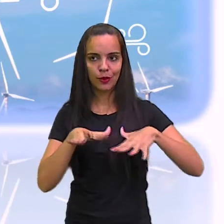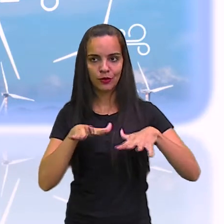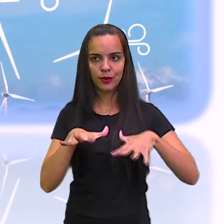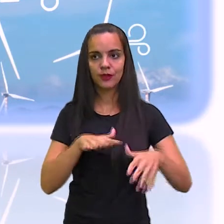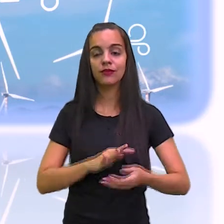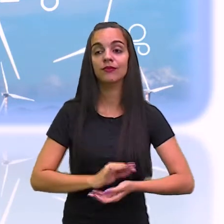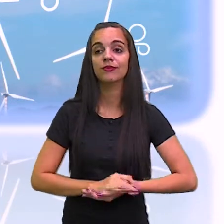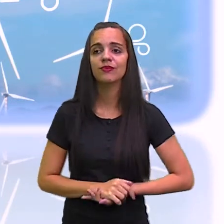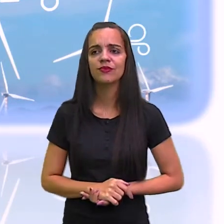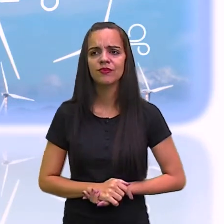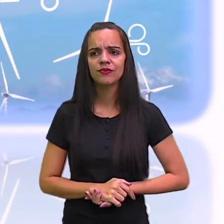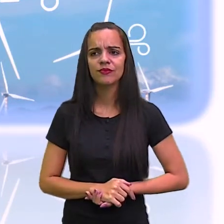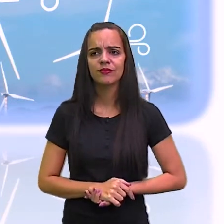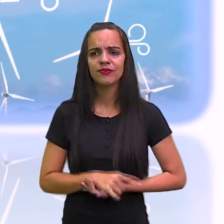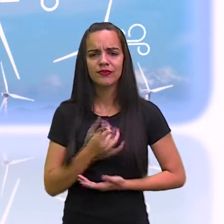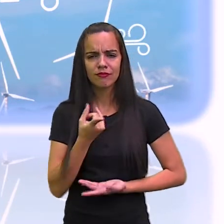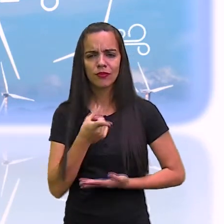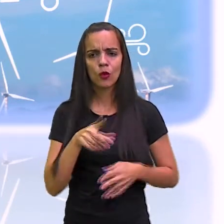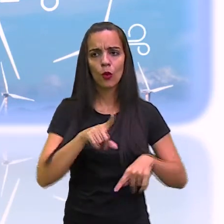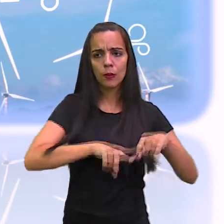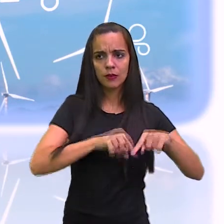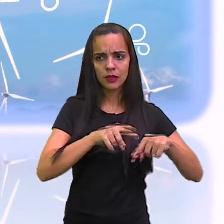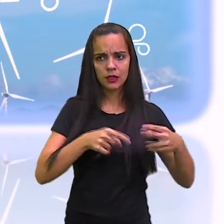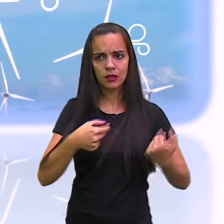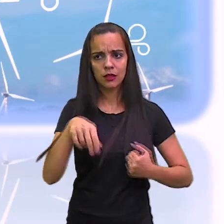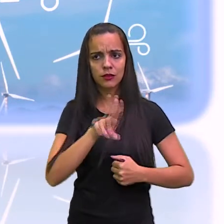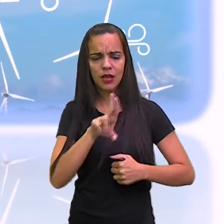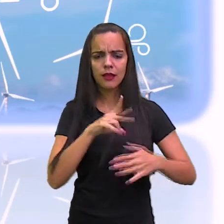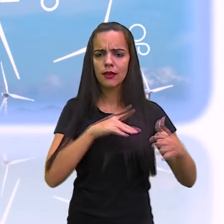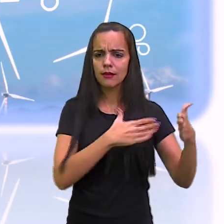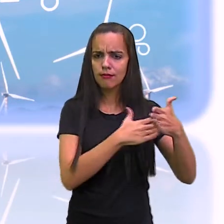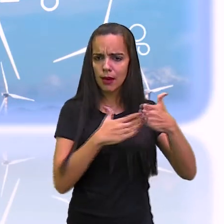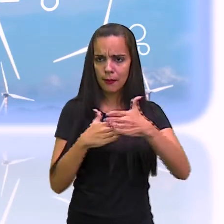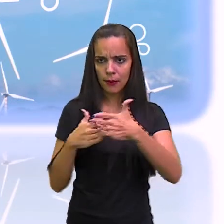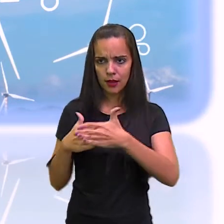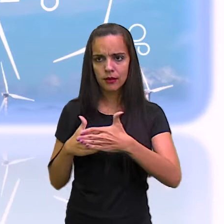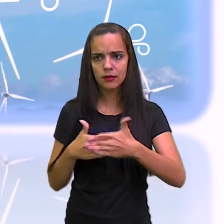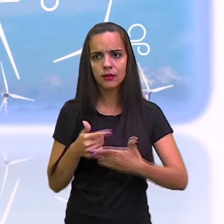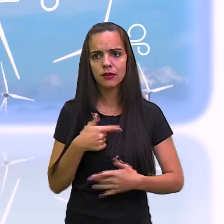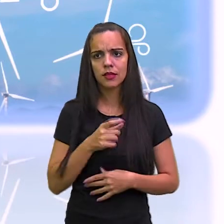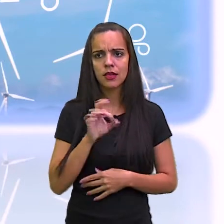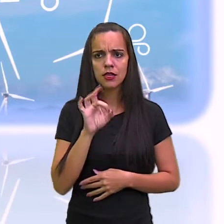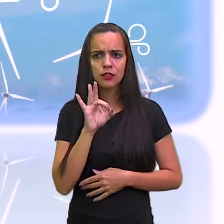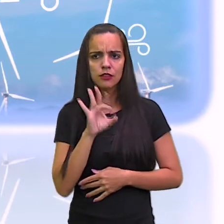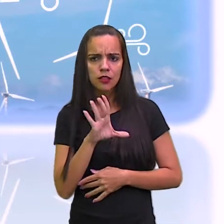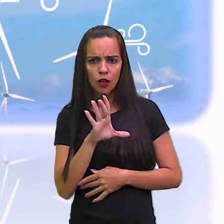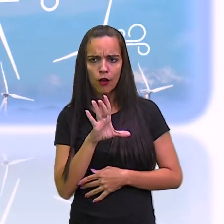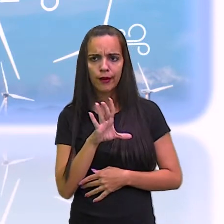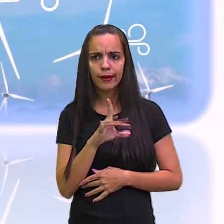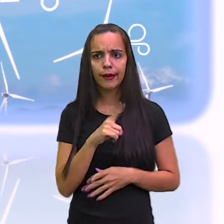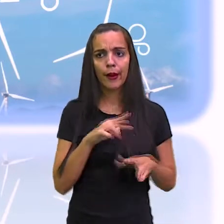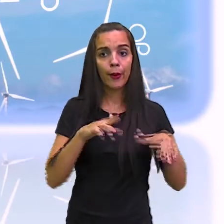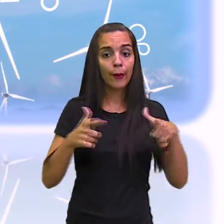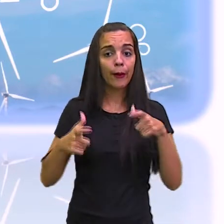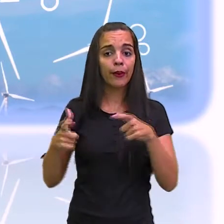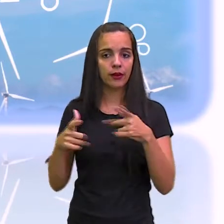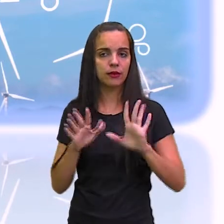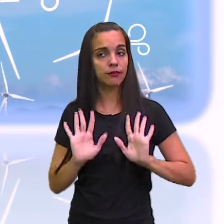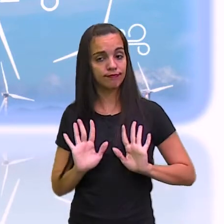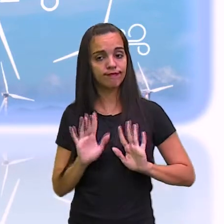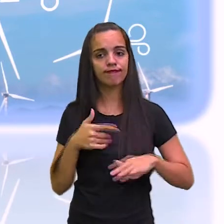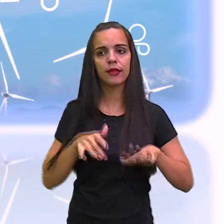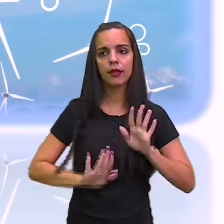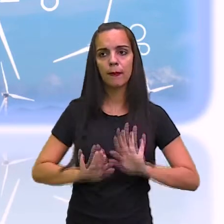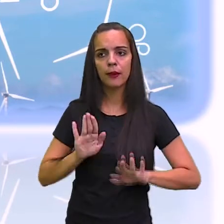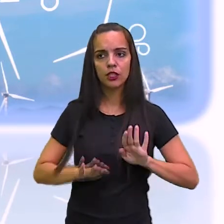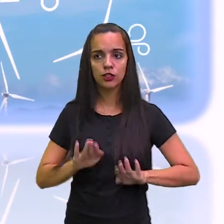turbinas. Os equipamentos têm duas limitações. Não funcionam sem vento, obviamente, né?